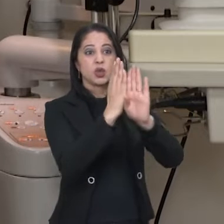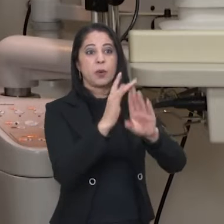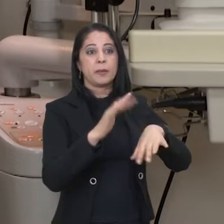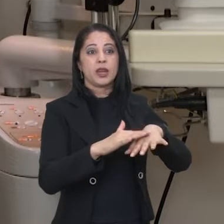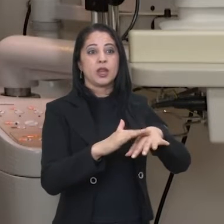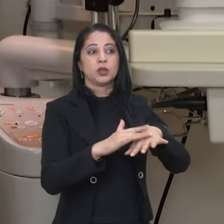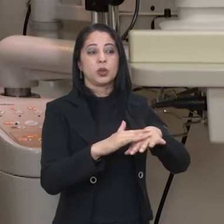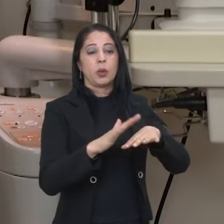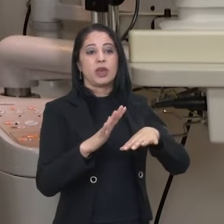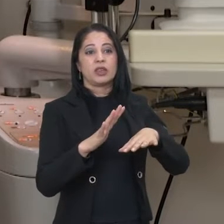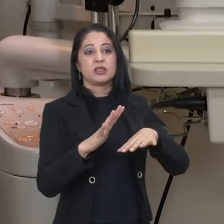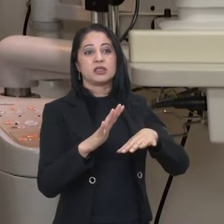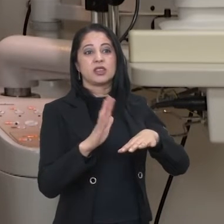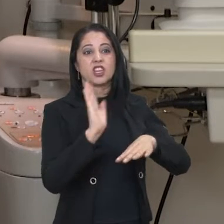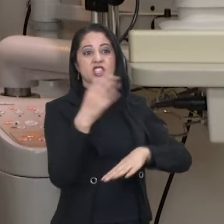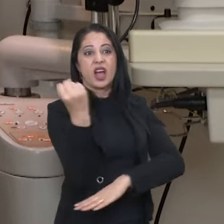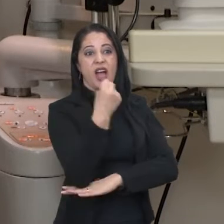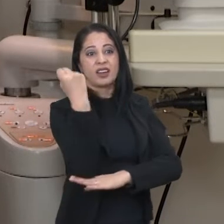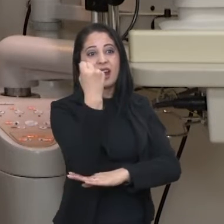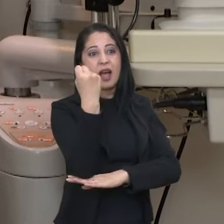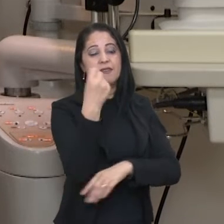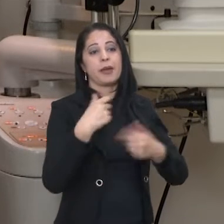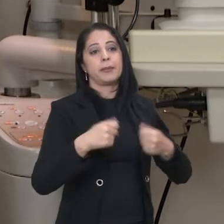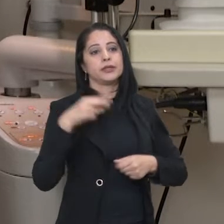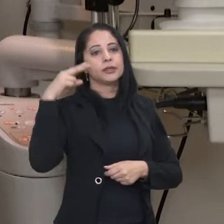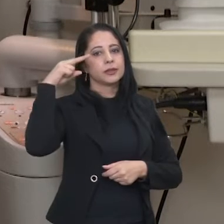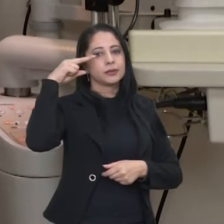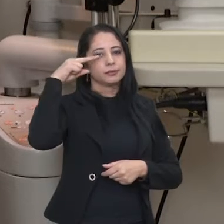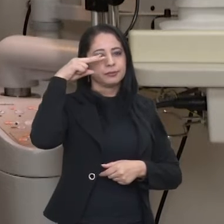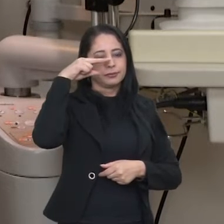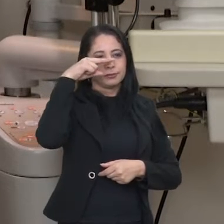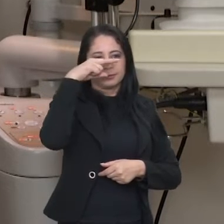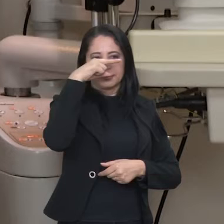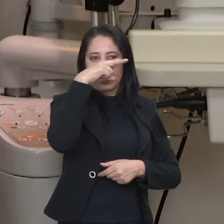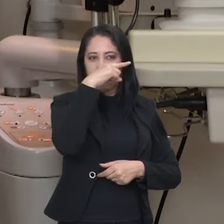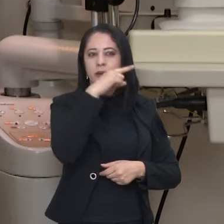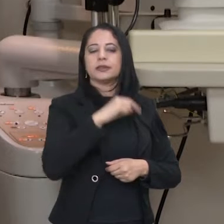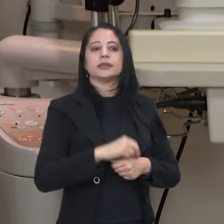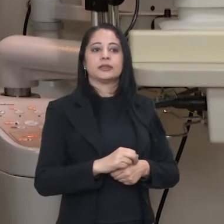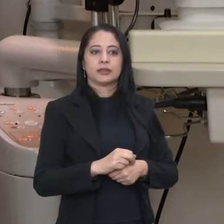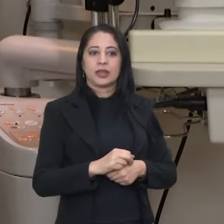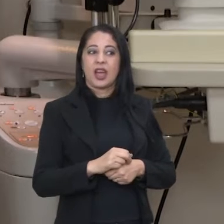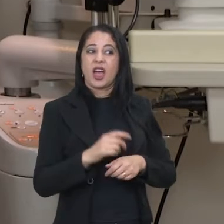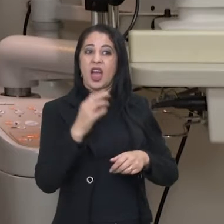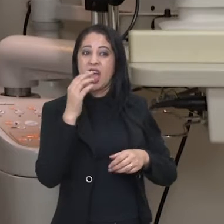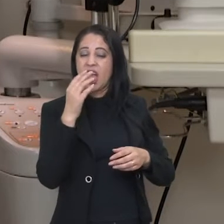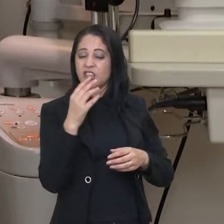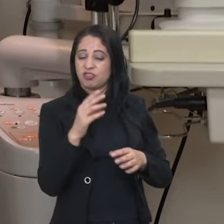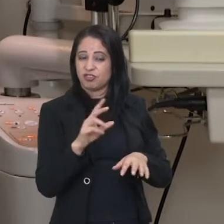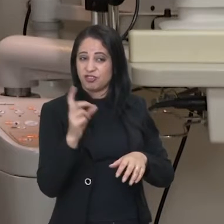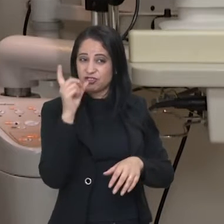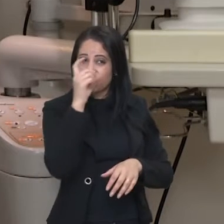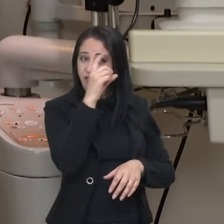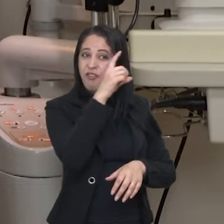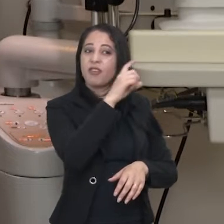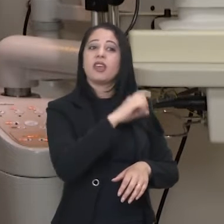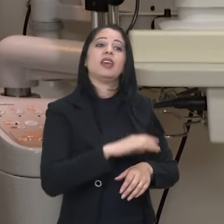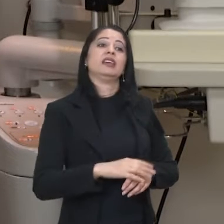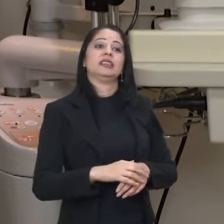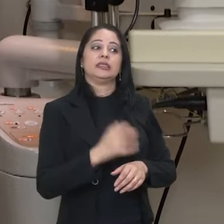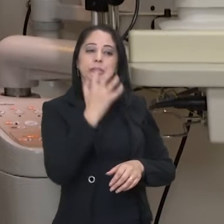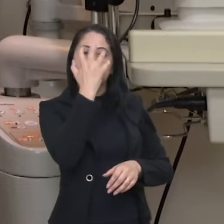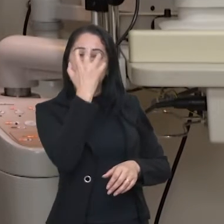tardio, geralmente você vai ter que já indicar uma cirurgia, né? Que já é um procedimento mais